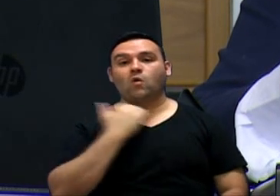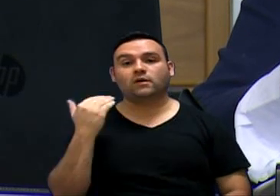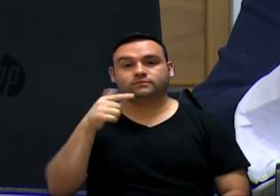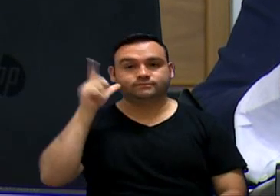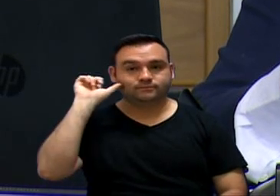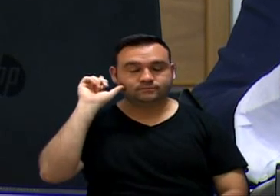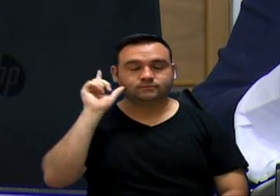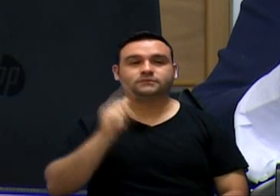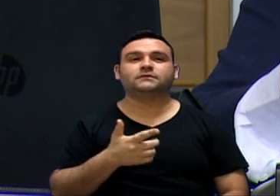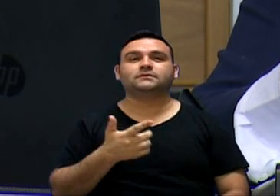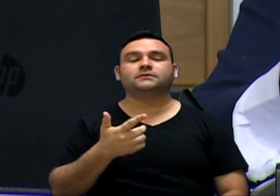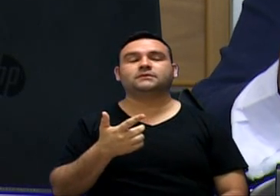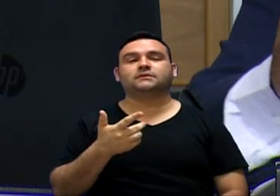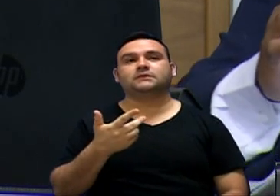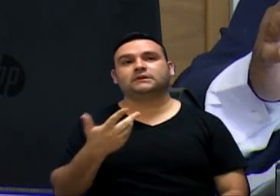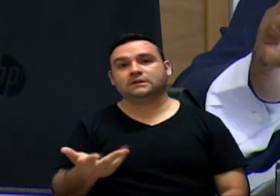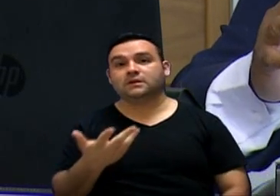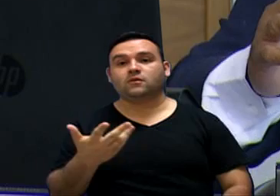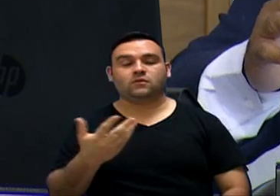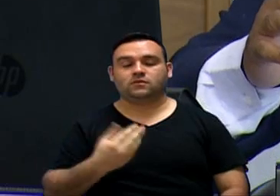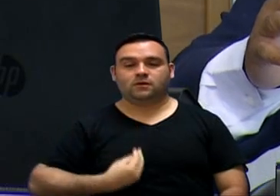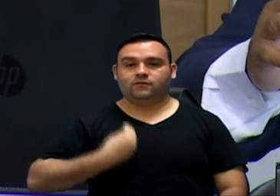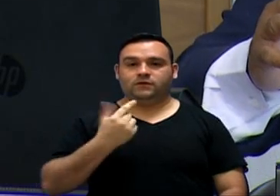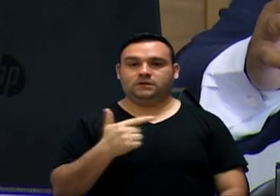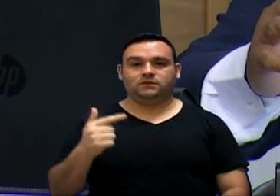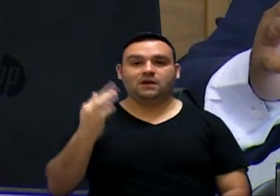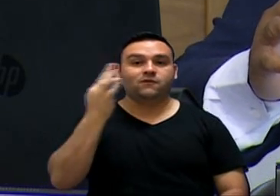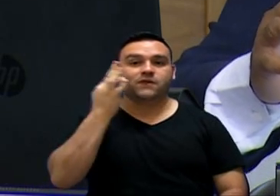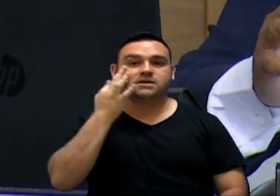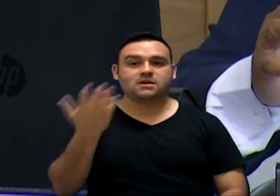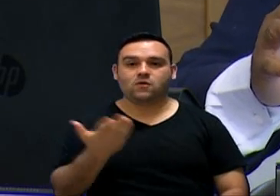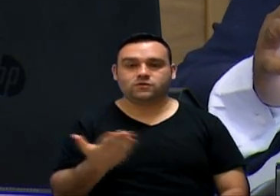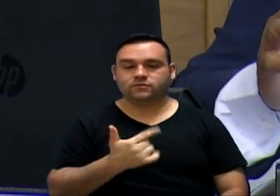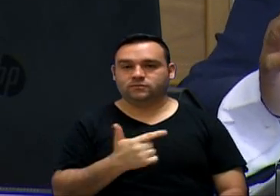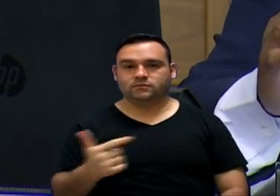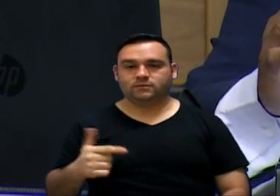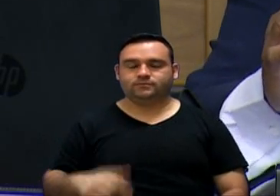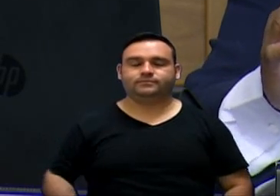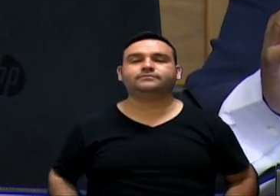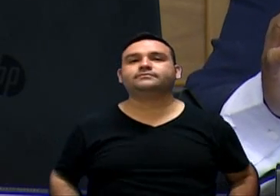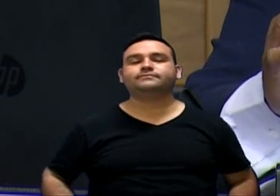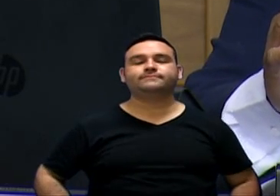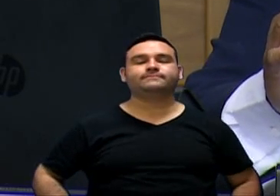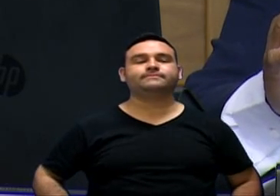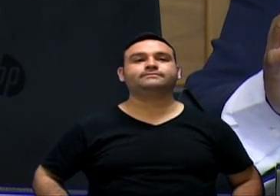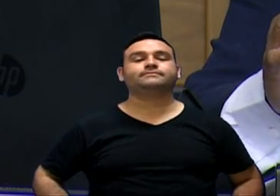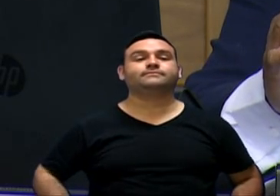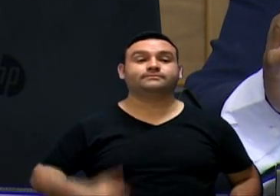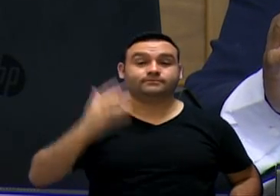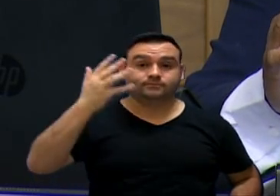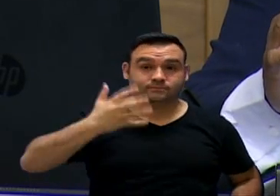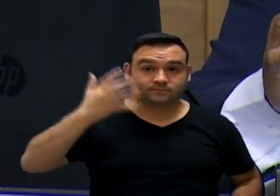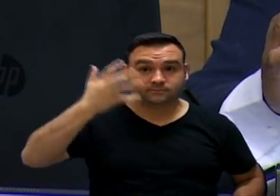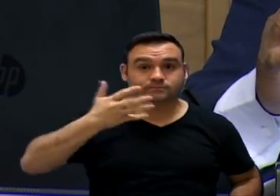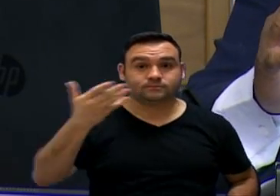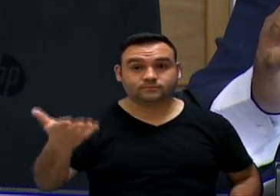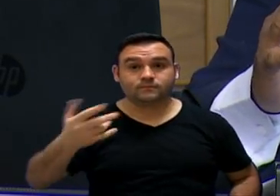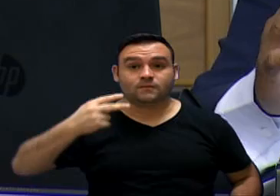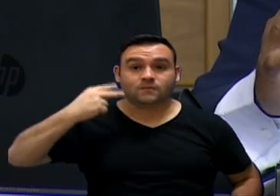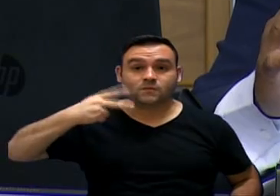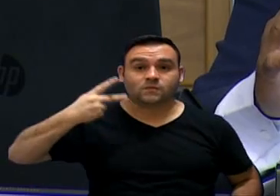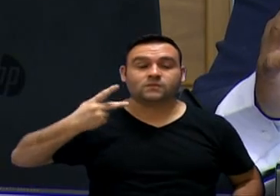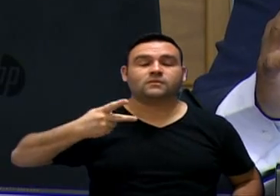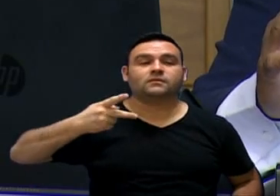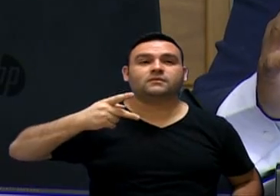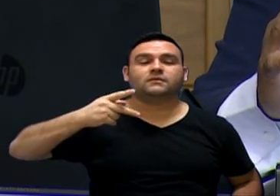ontem, né? Então, por isso que ele não está presente hoje na sessão. Com a palavra, vereador.